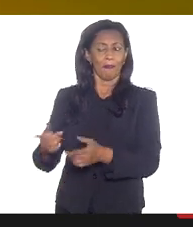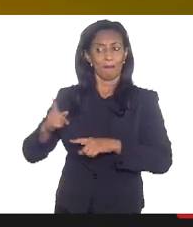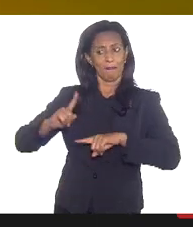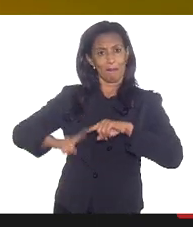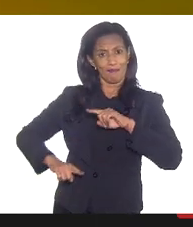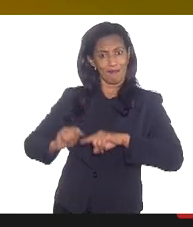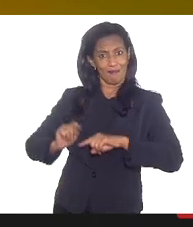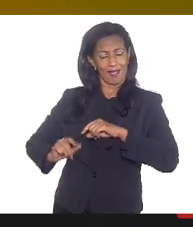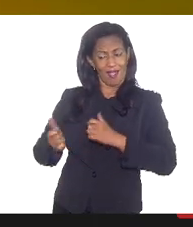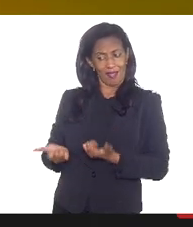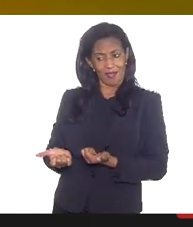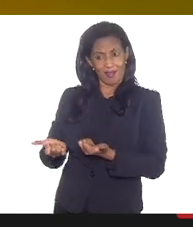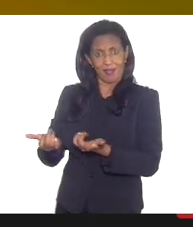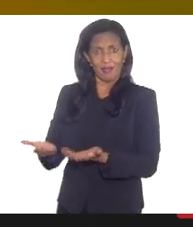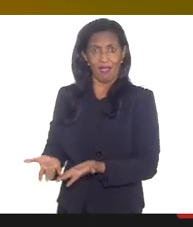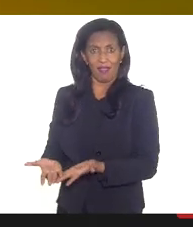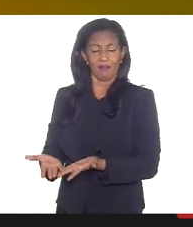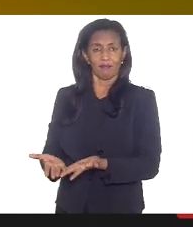materialidade